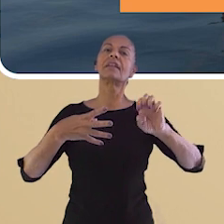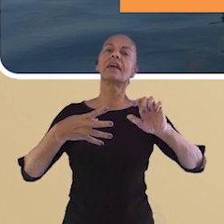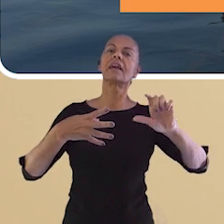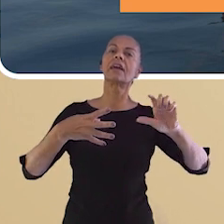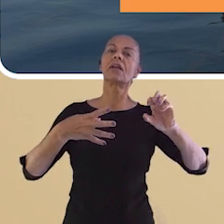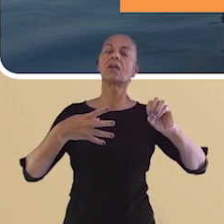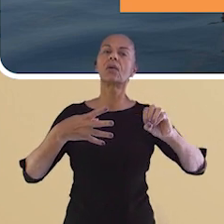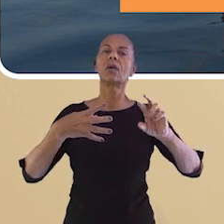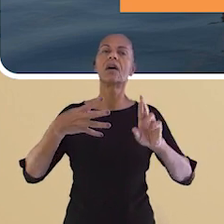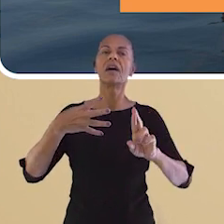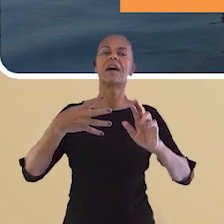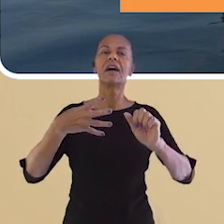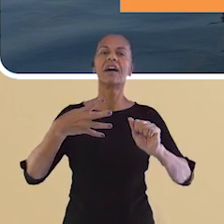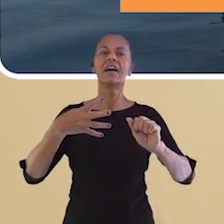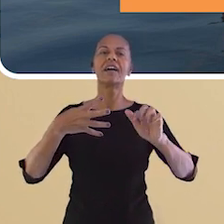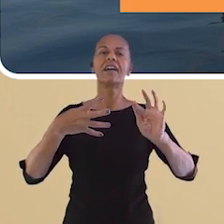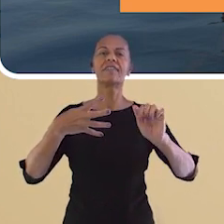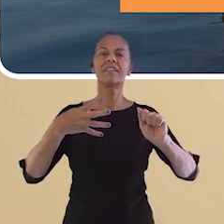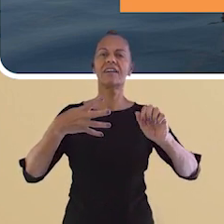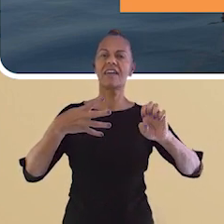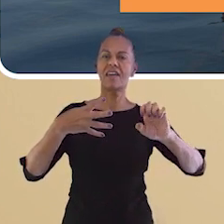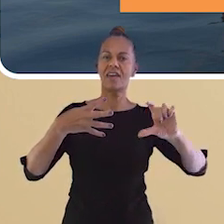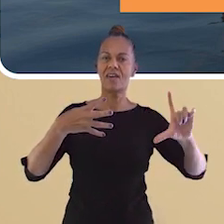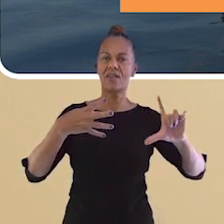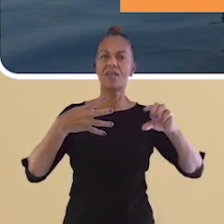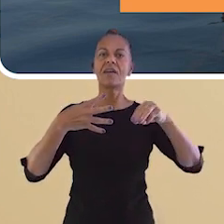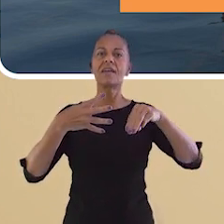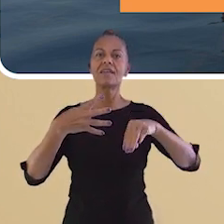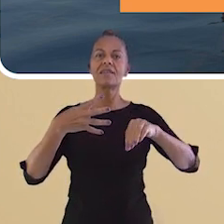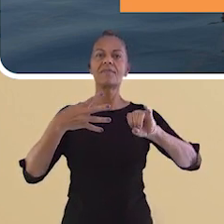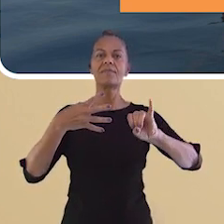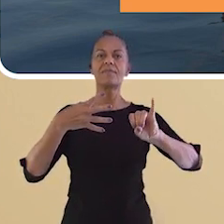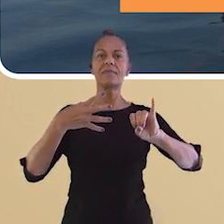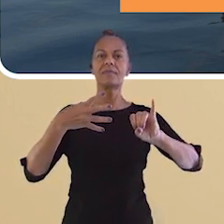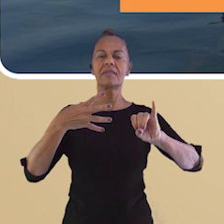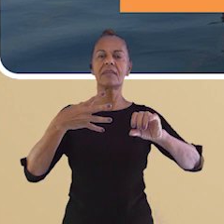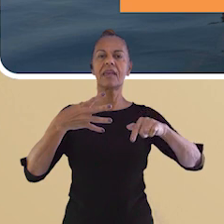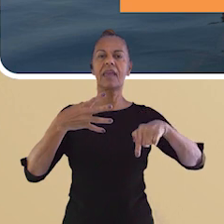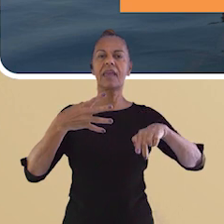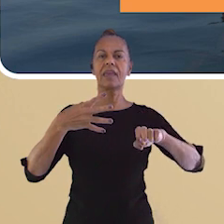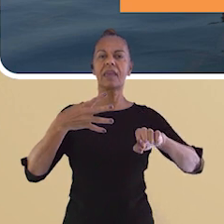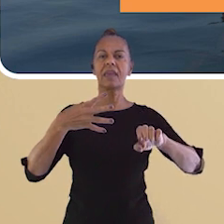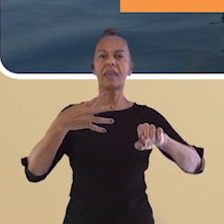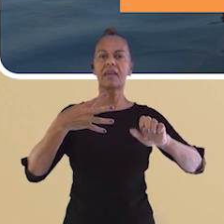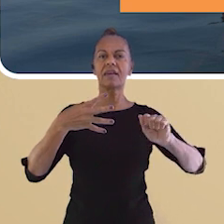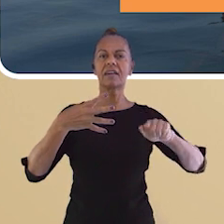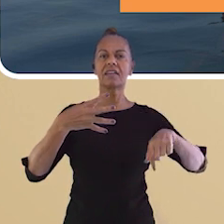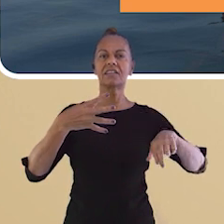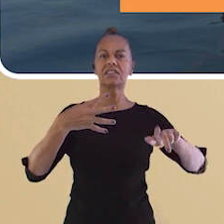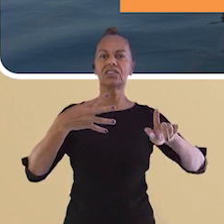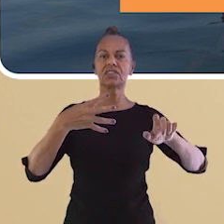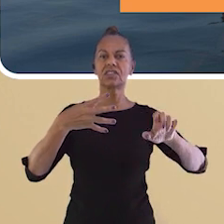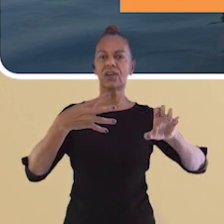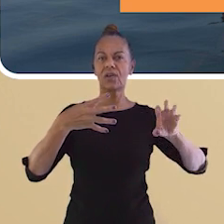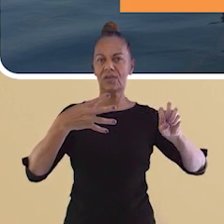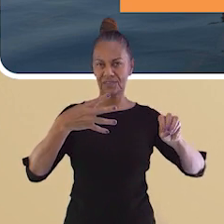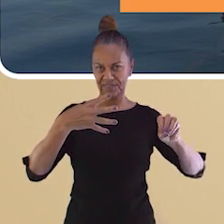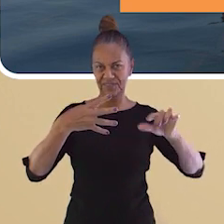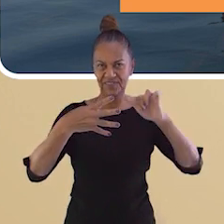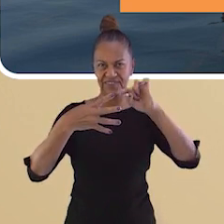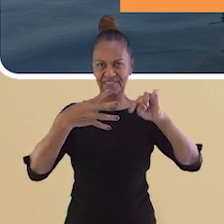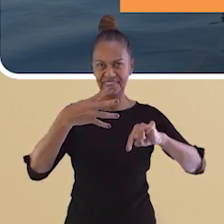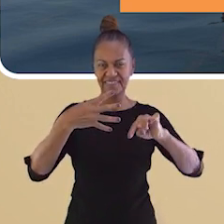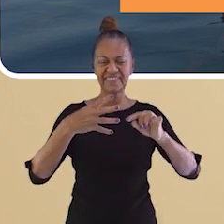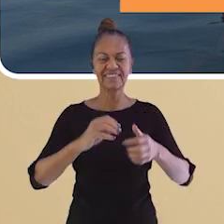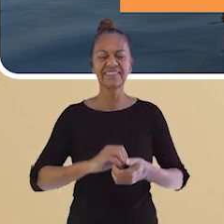Vinci, Donatello, Rafael Sanzio e Michelangelo. Mas será que vocês lembram quais foram as obras de cada um